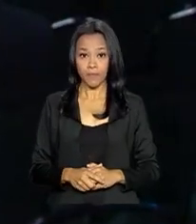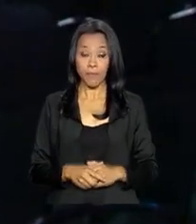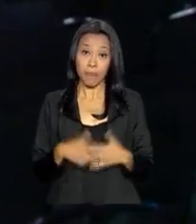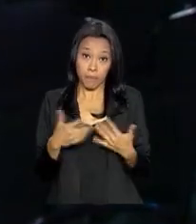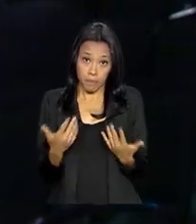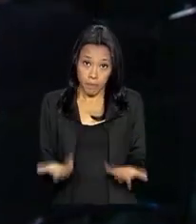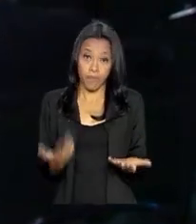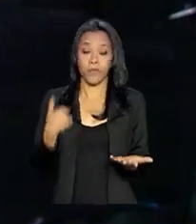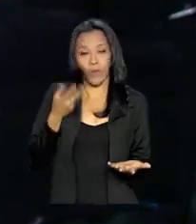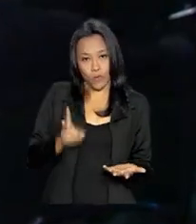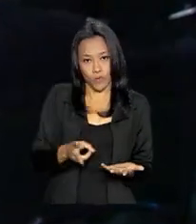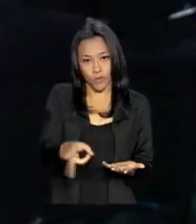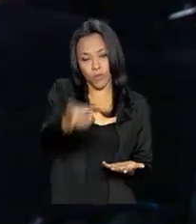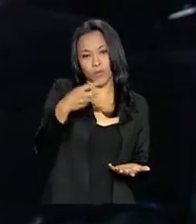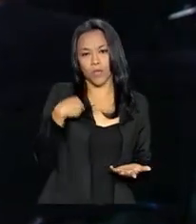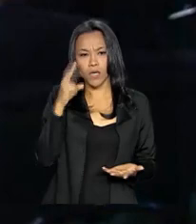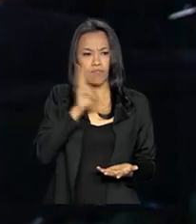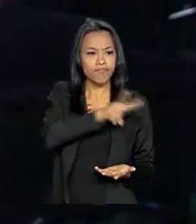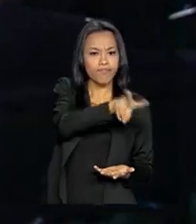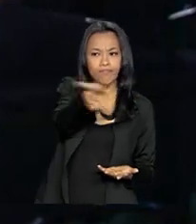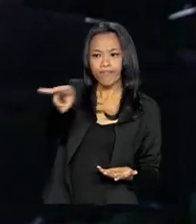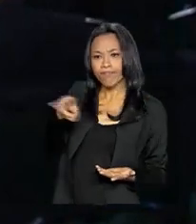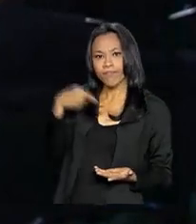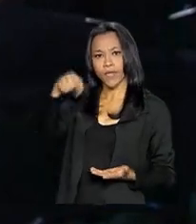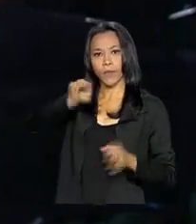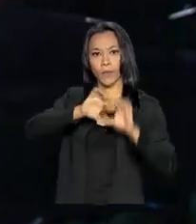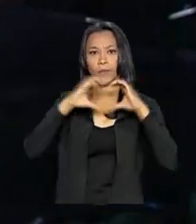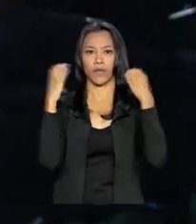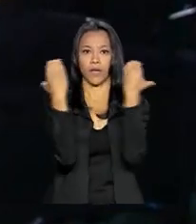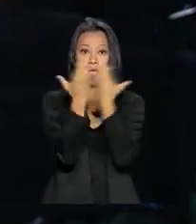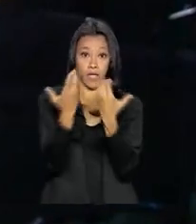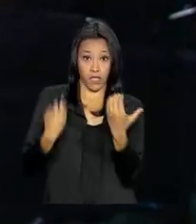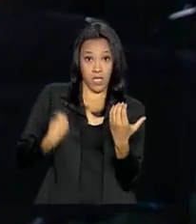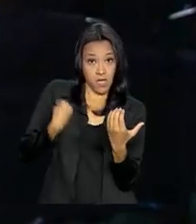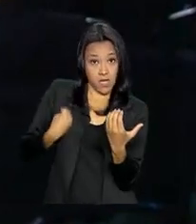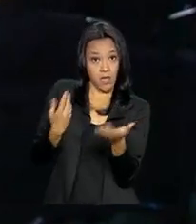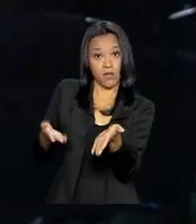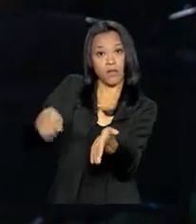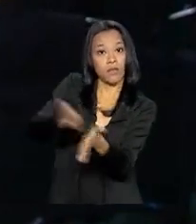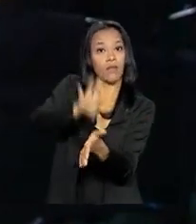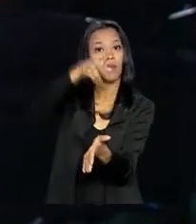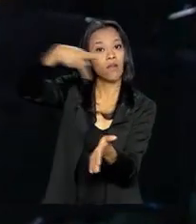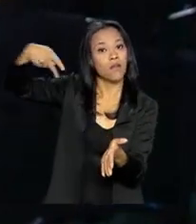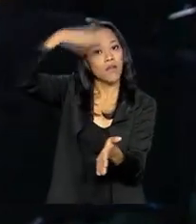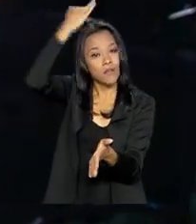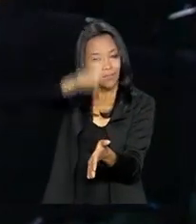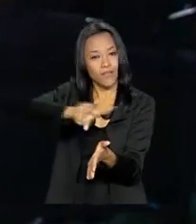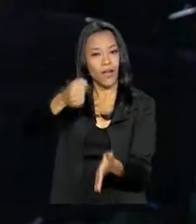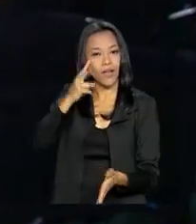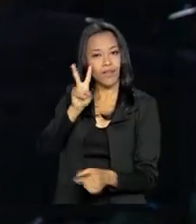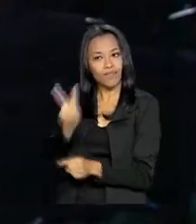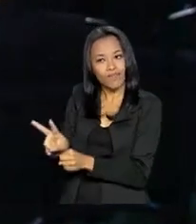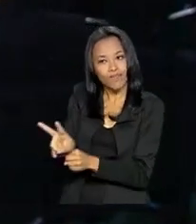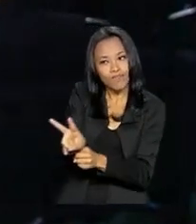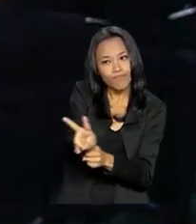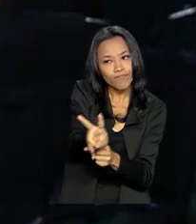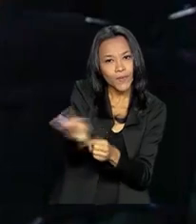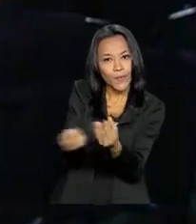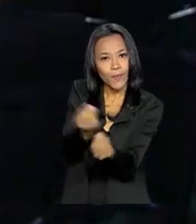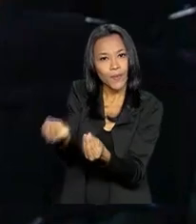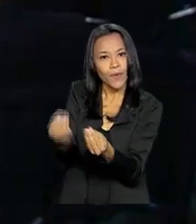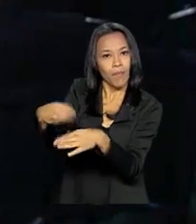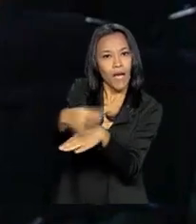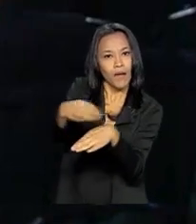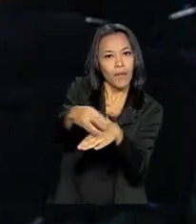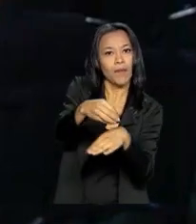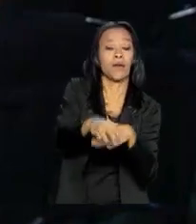Bom, a gente segue acompanhando aqui o Congresso Aço Brasil 2018. Assim que o presidente Michel Temer chegar, a gente vai acompanhar a participação do presidente ao vivo.